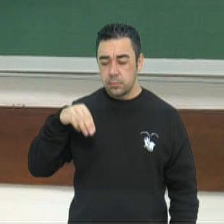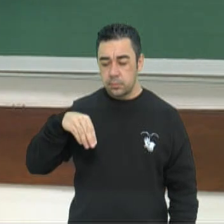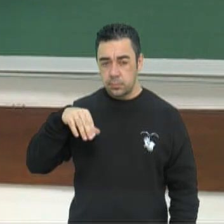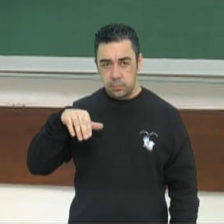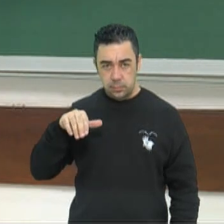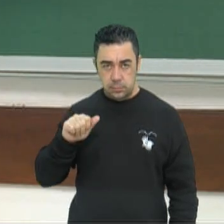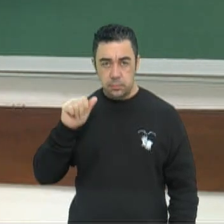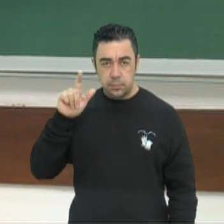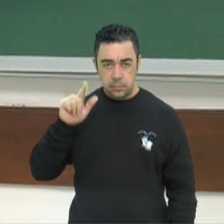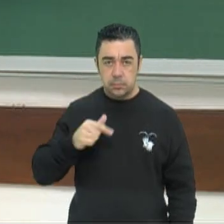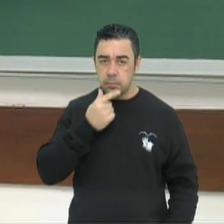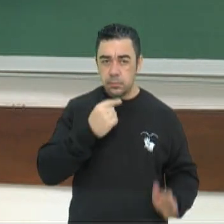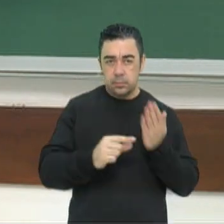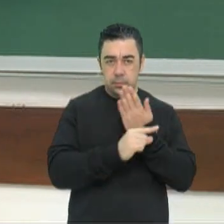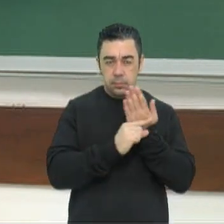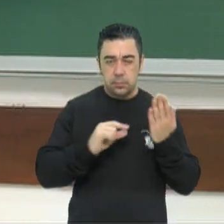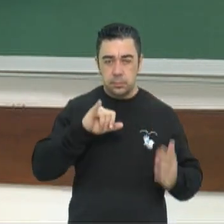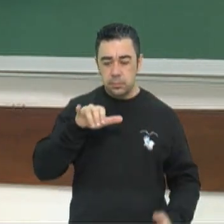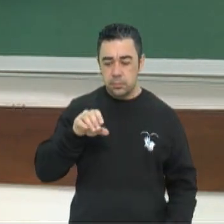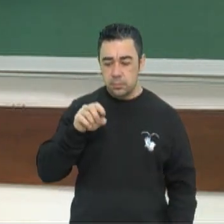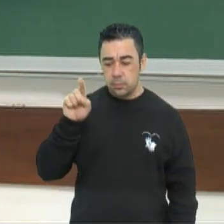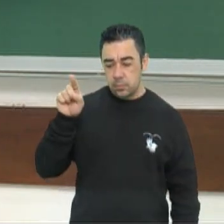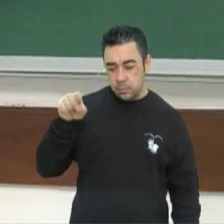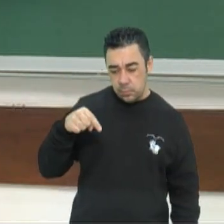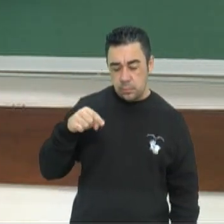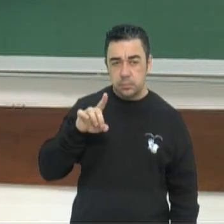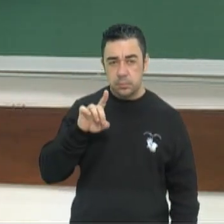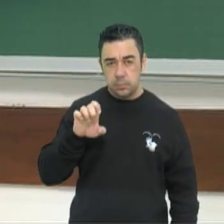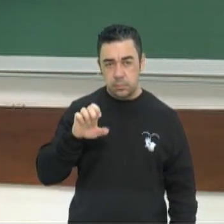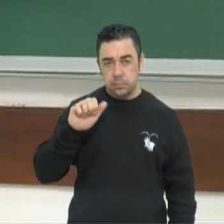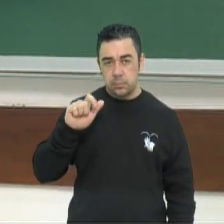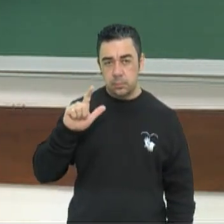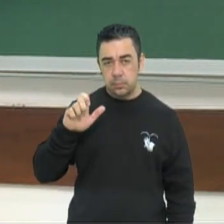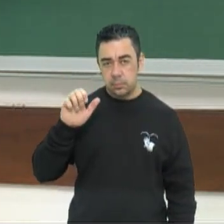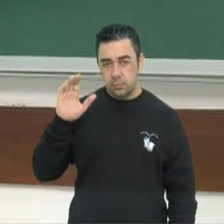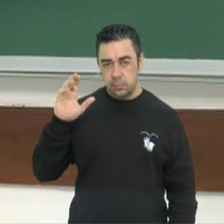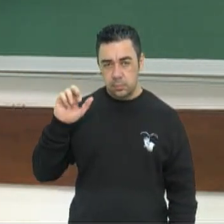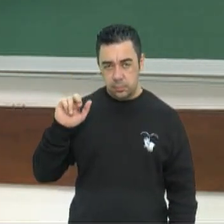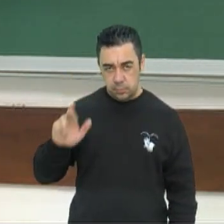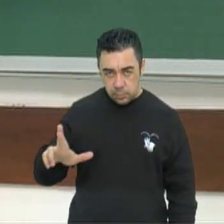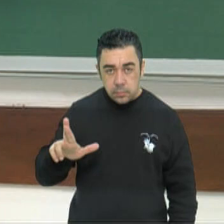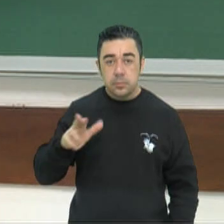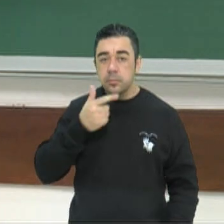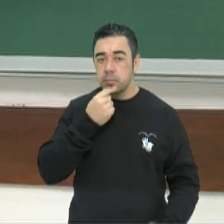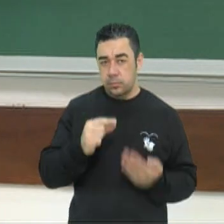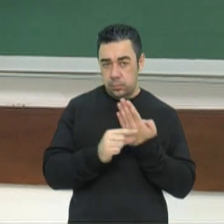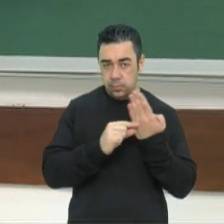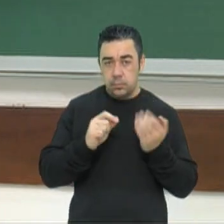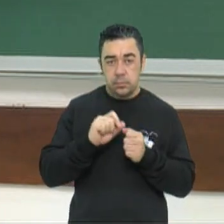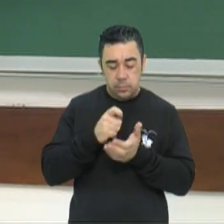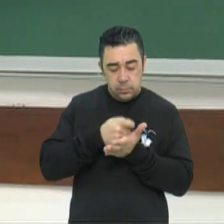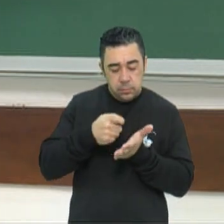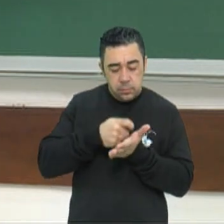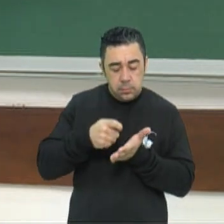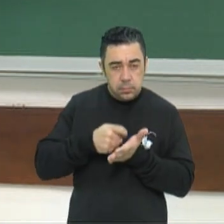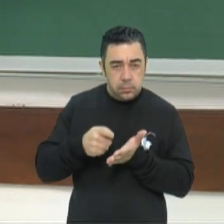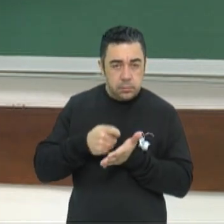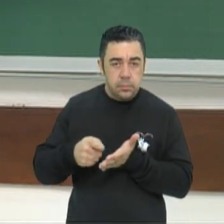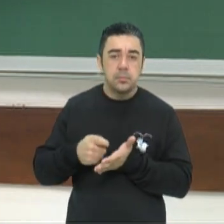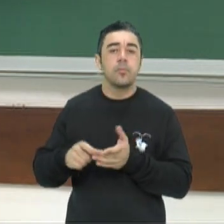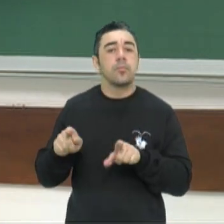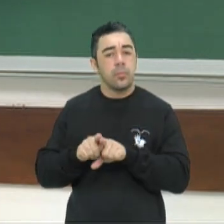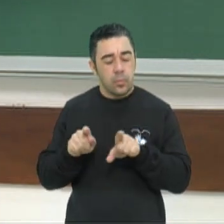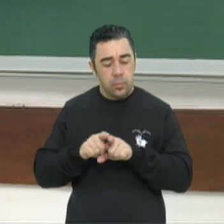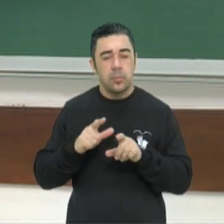literária do José de Alencar e também uma obra reproduzida pelo viés da pintura? Pois